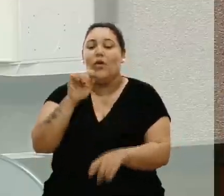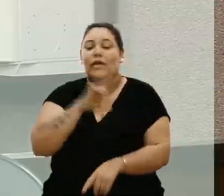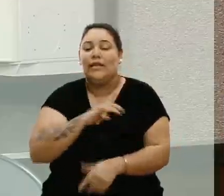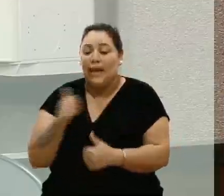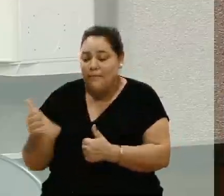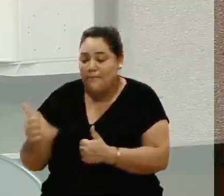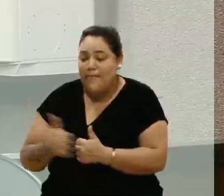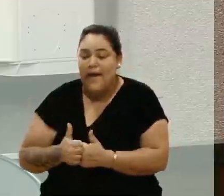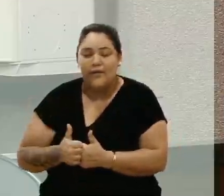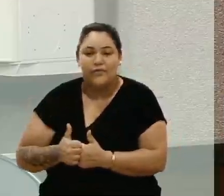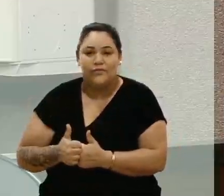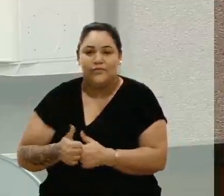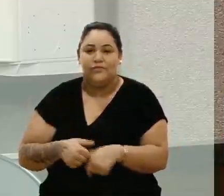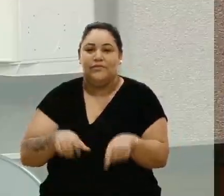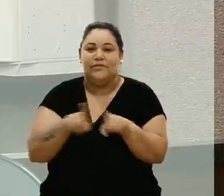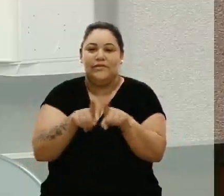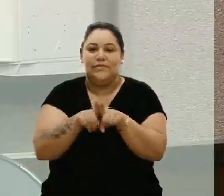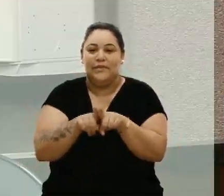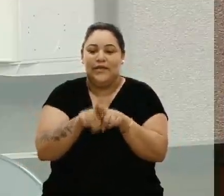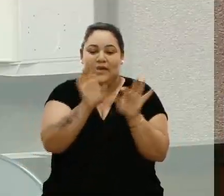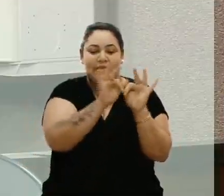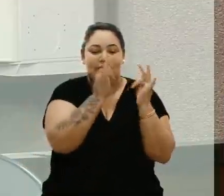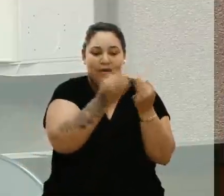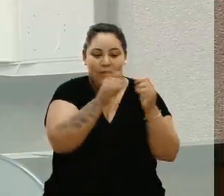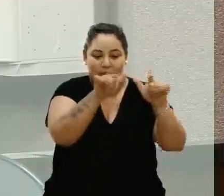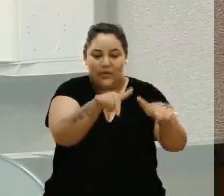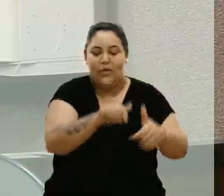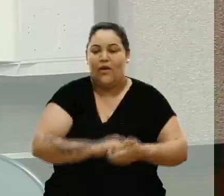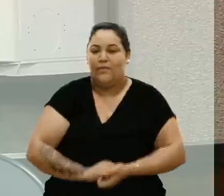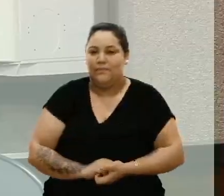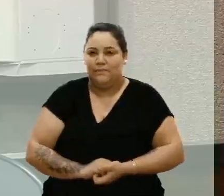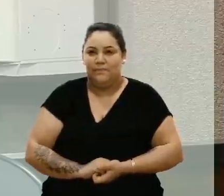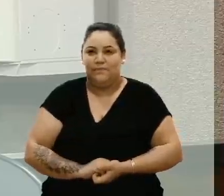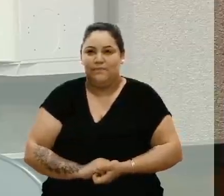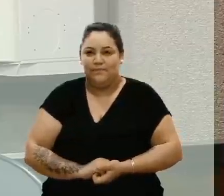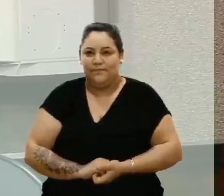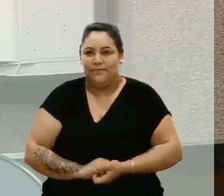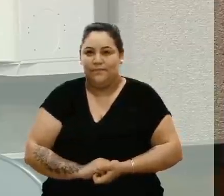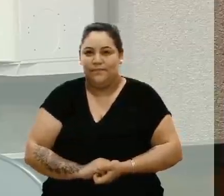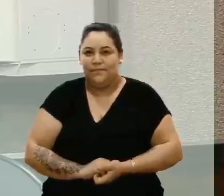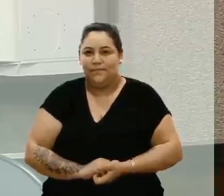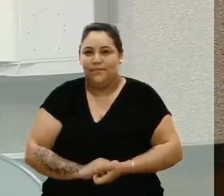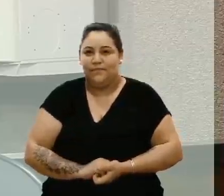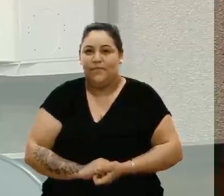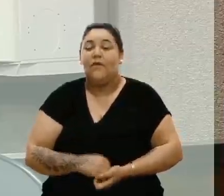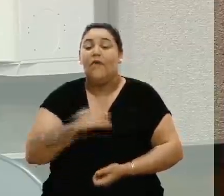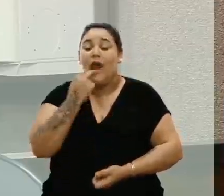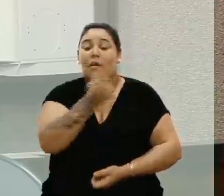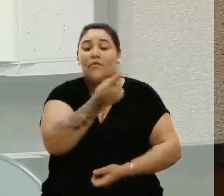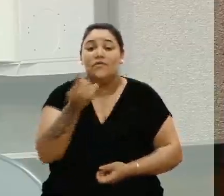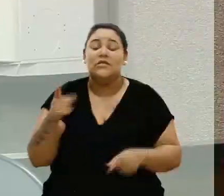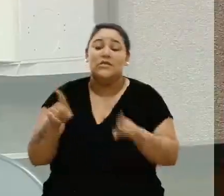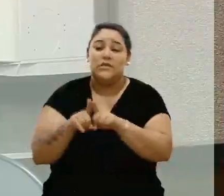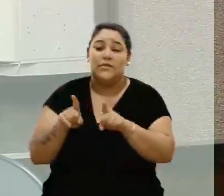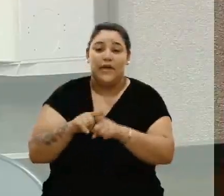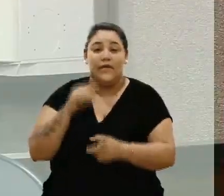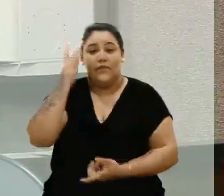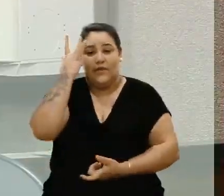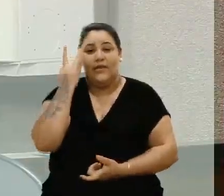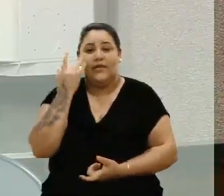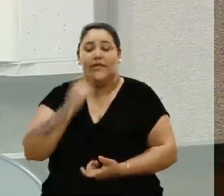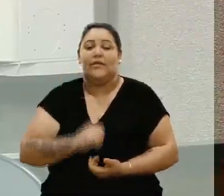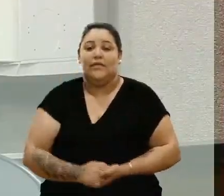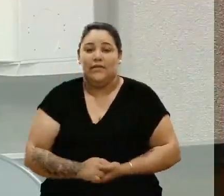se possível, levar essas famílias nesse local. Dizer para vocês também que amanhã está previsto mais